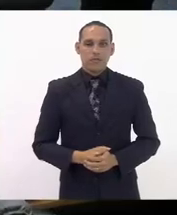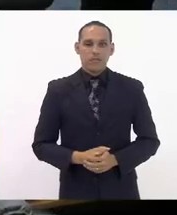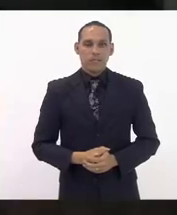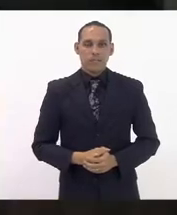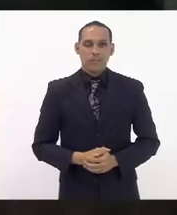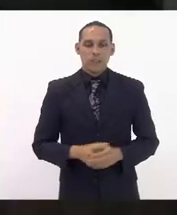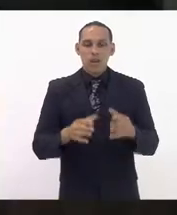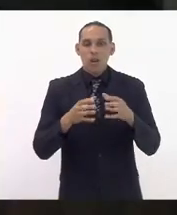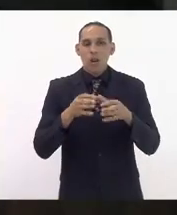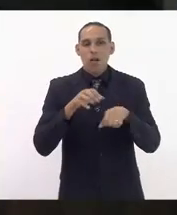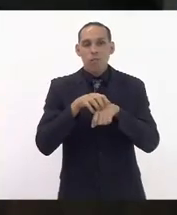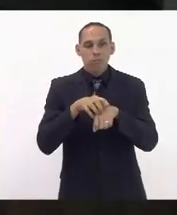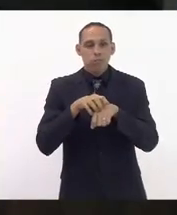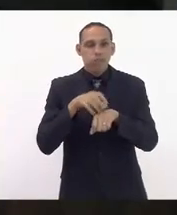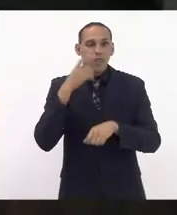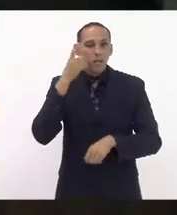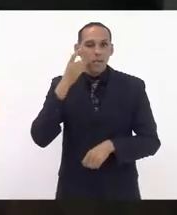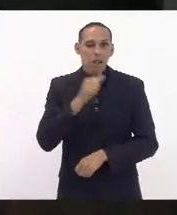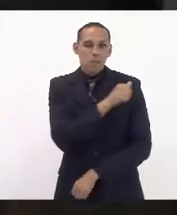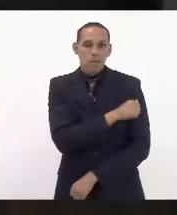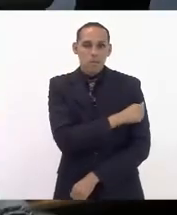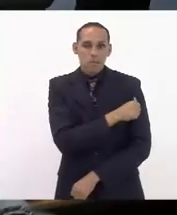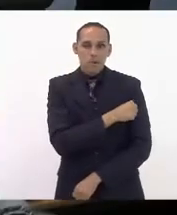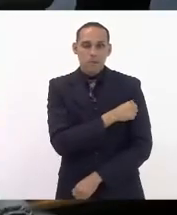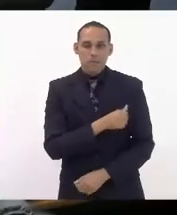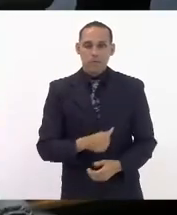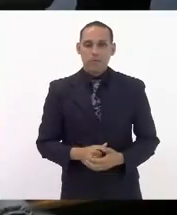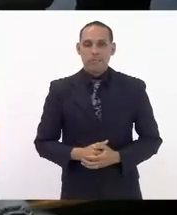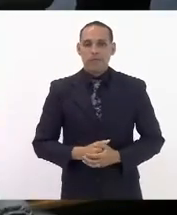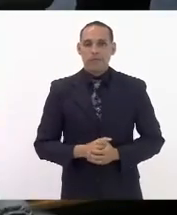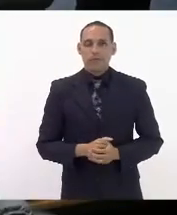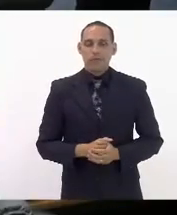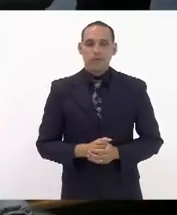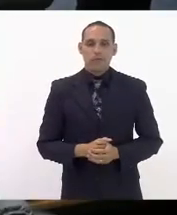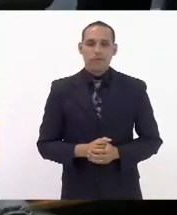Da Comissão de Transporte, deputada enfermeira Rejane.